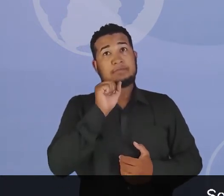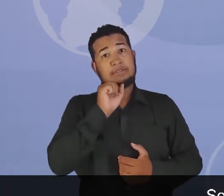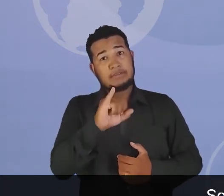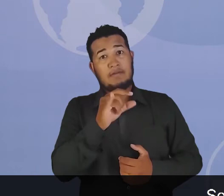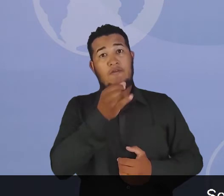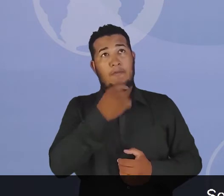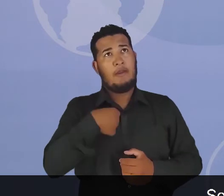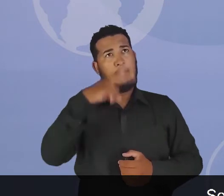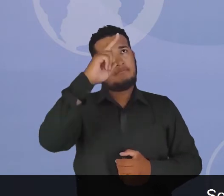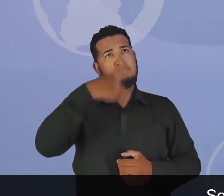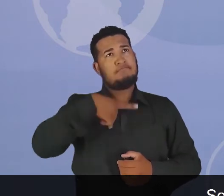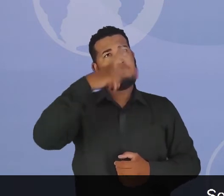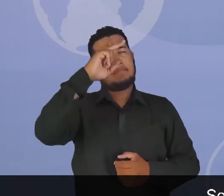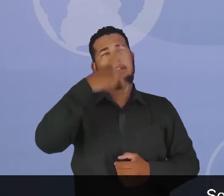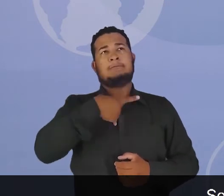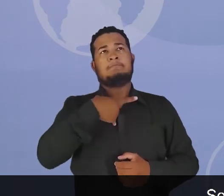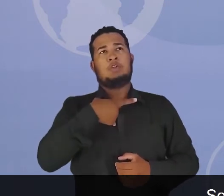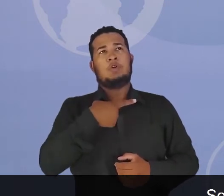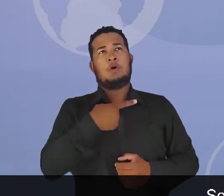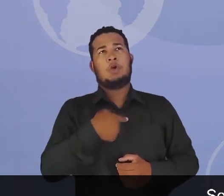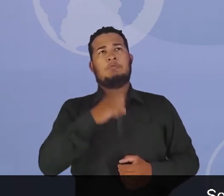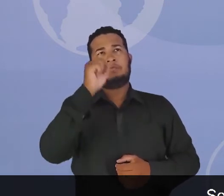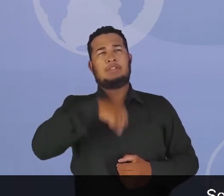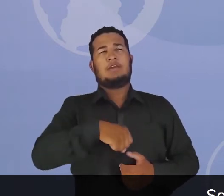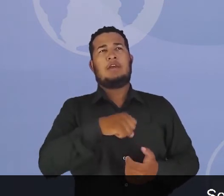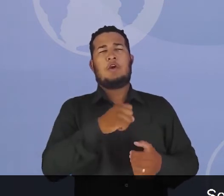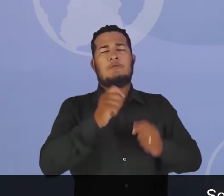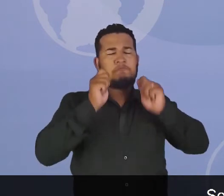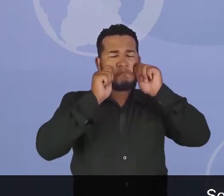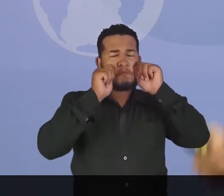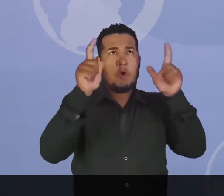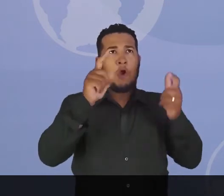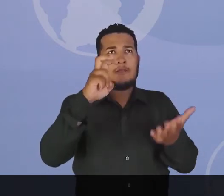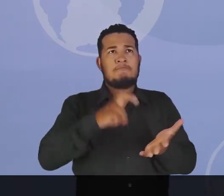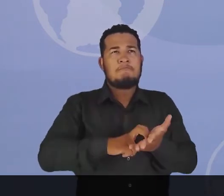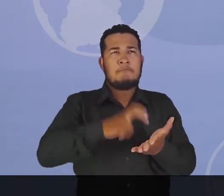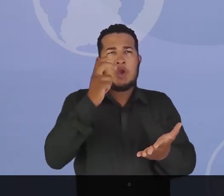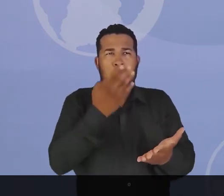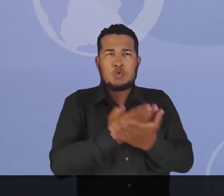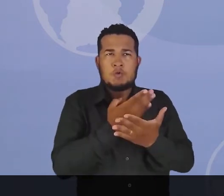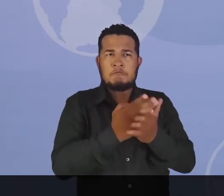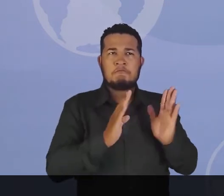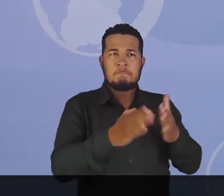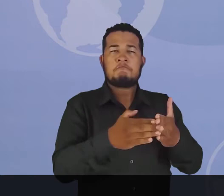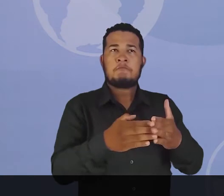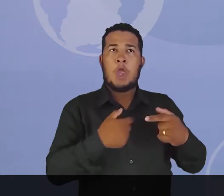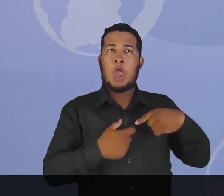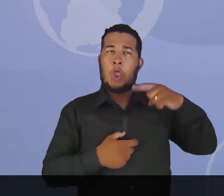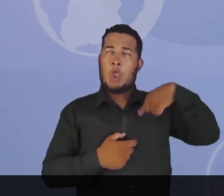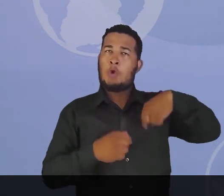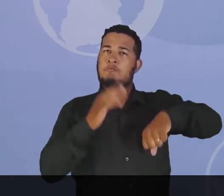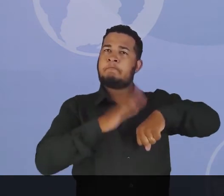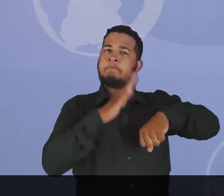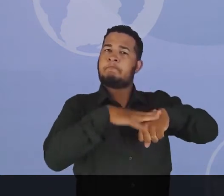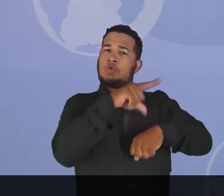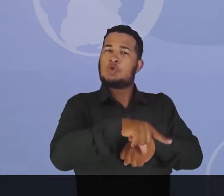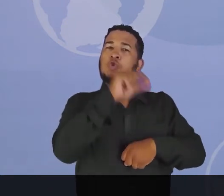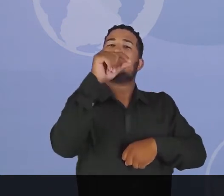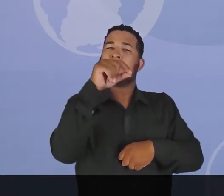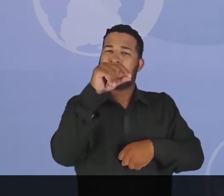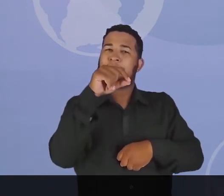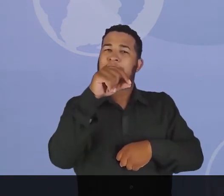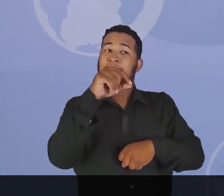se impõe o dever de acordar cedo para estudar, você está impondo um dever